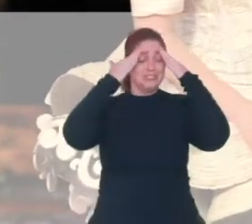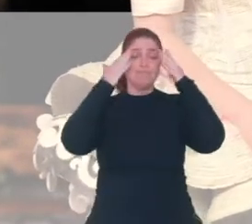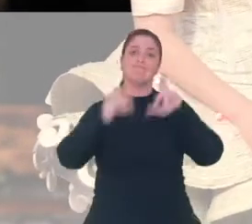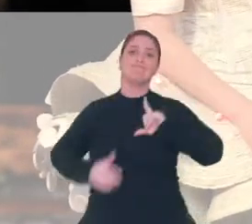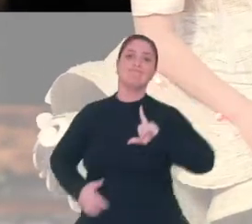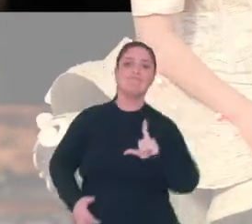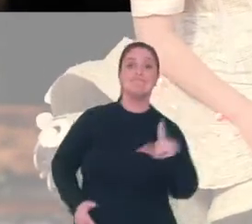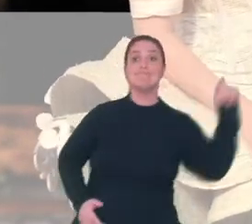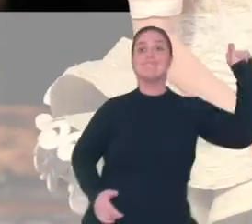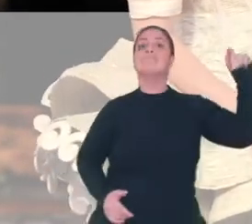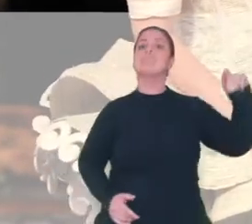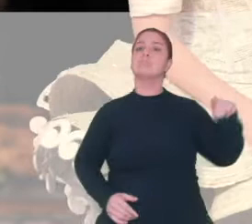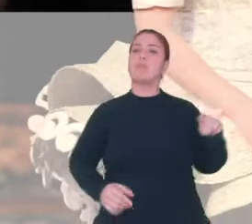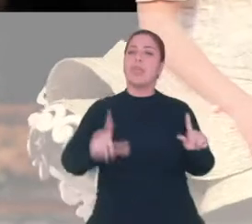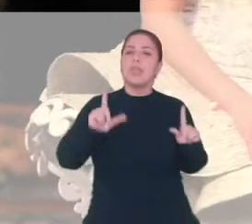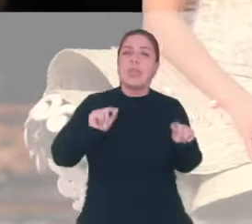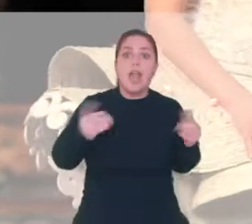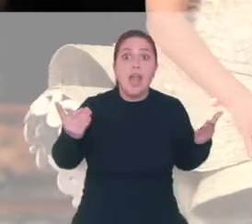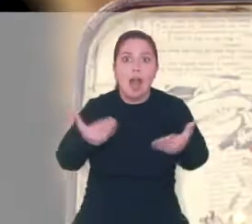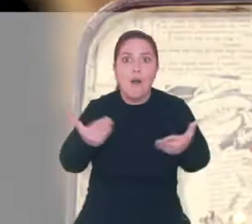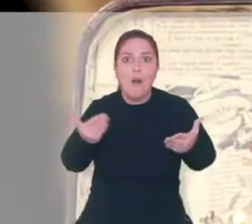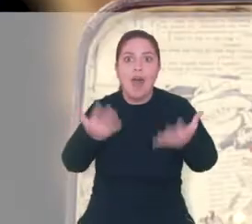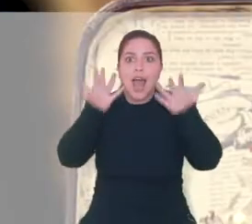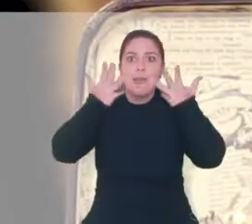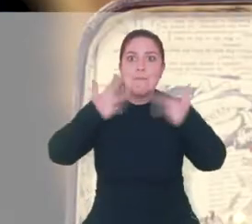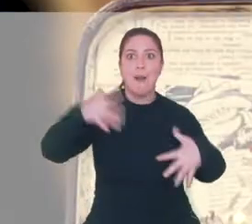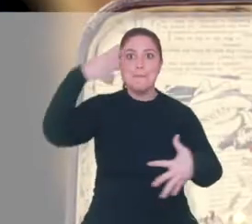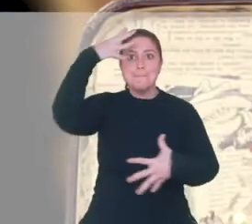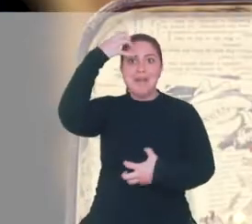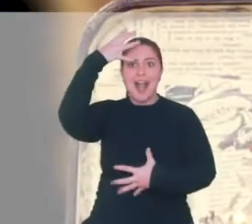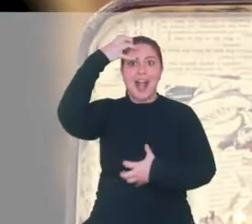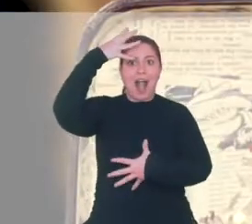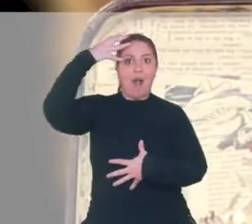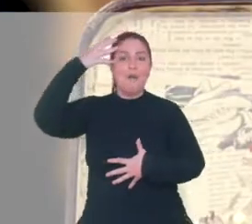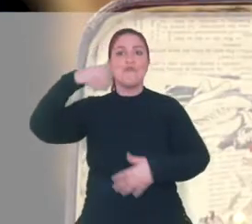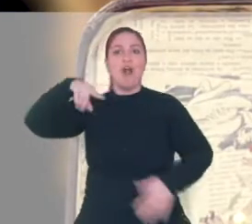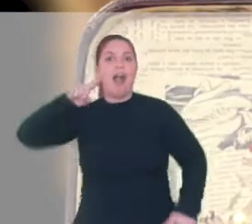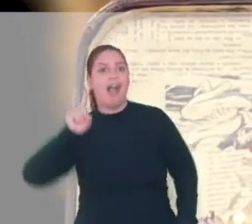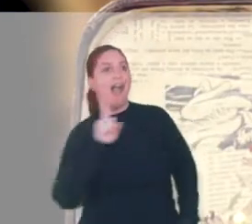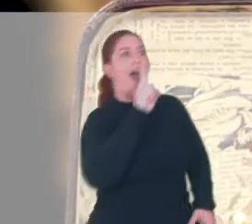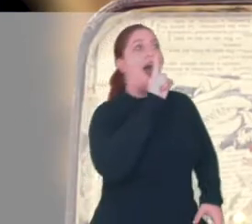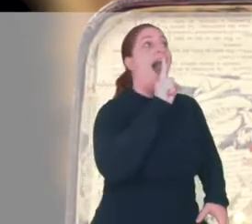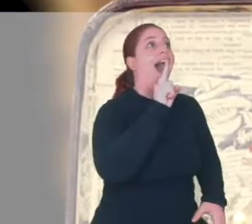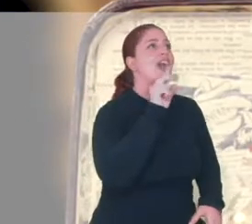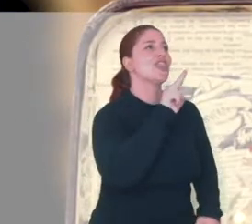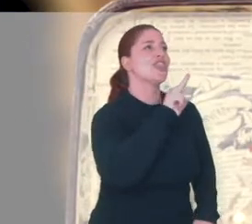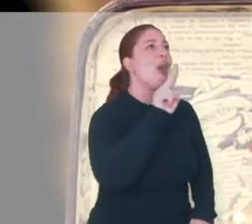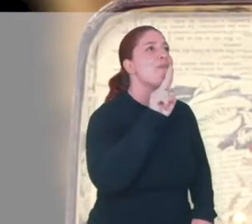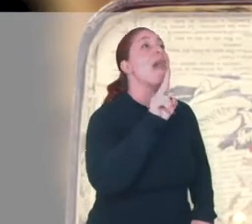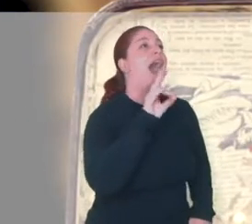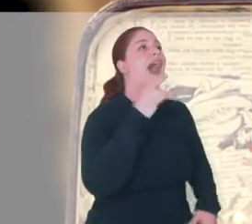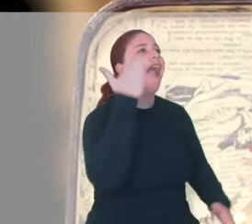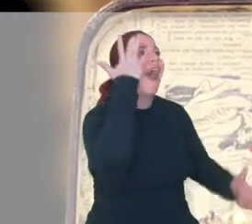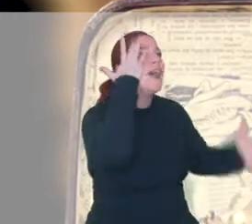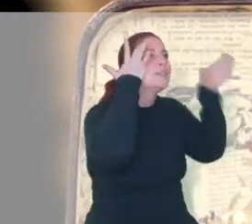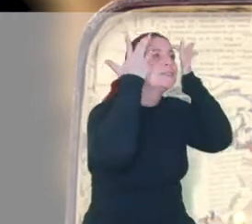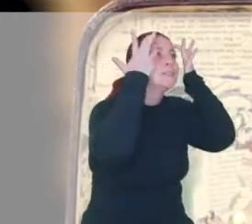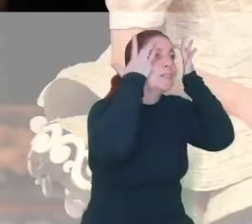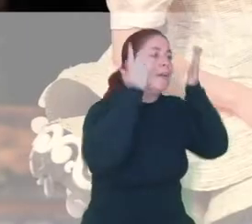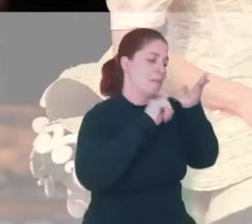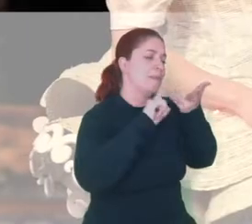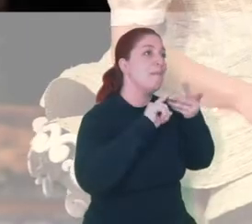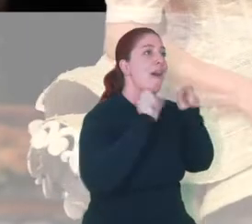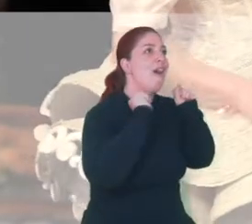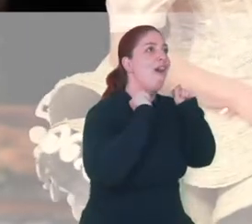a vez do macaco falar com Tupã. Ouviu o nome e foi pulando e correndo até a